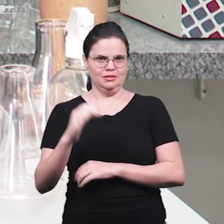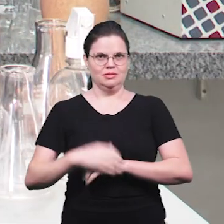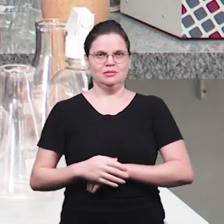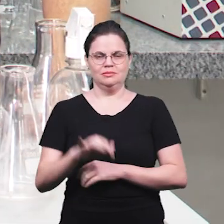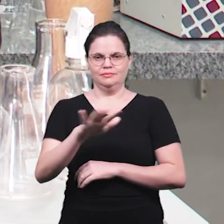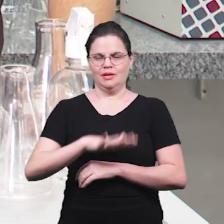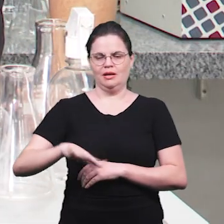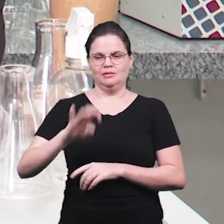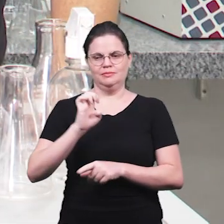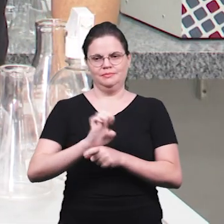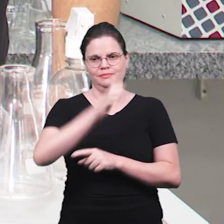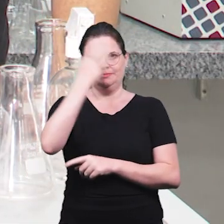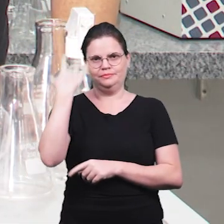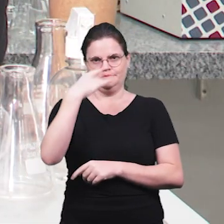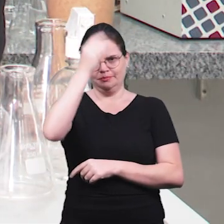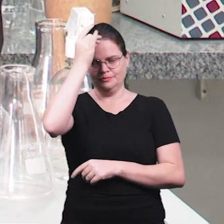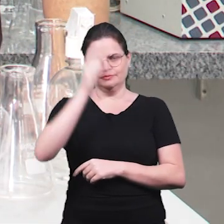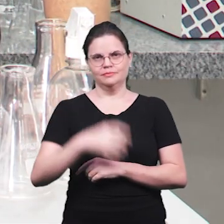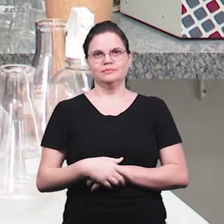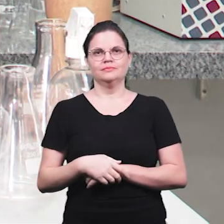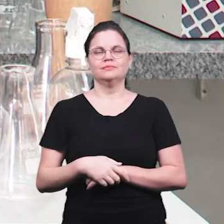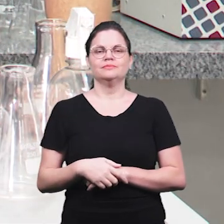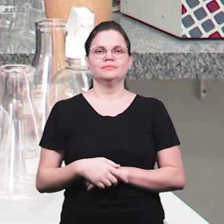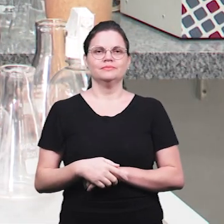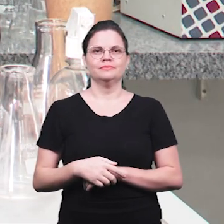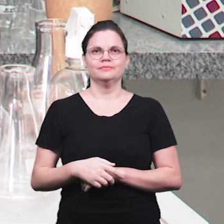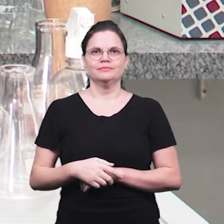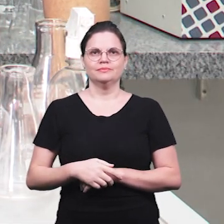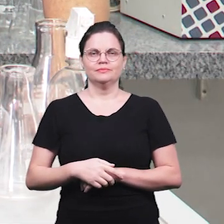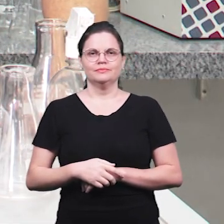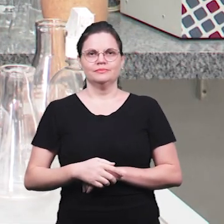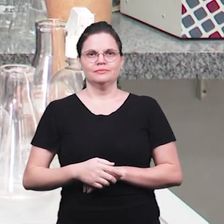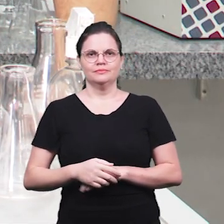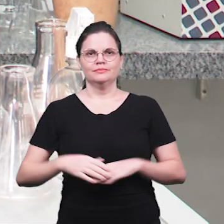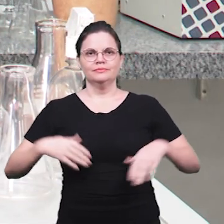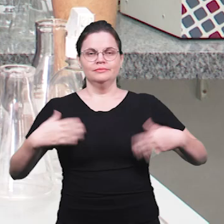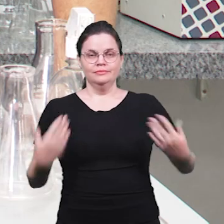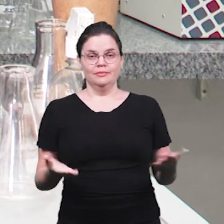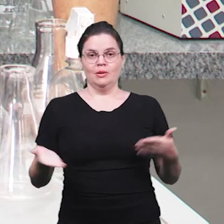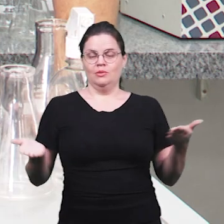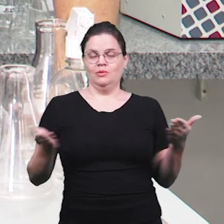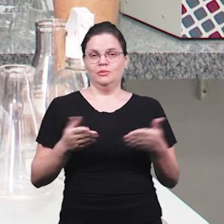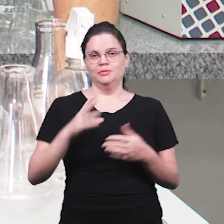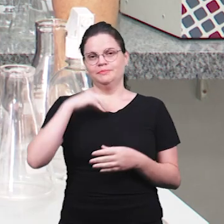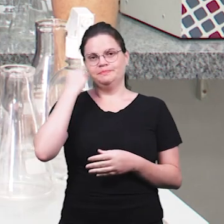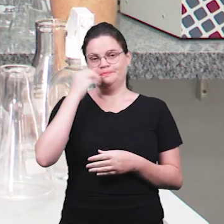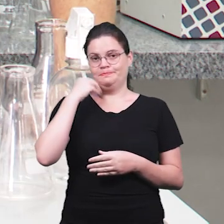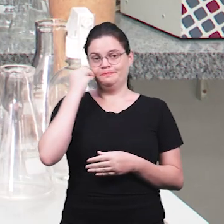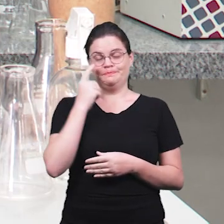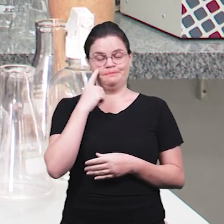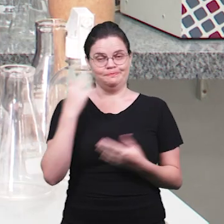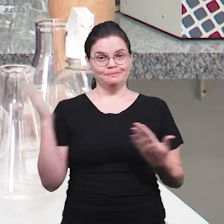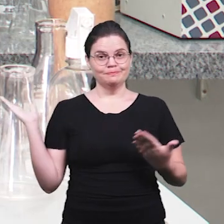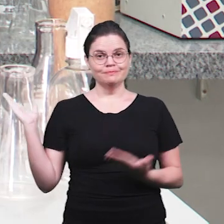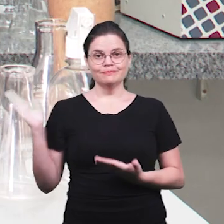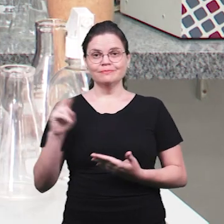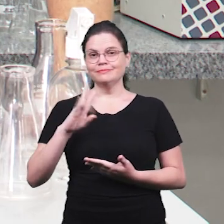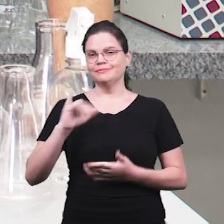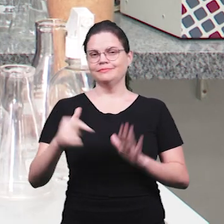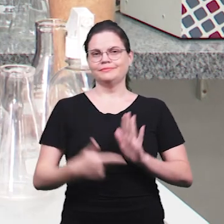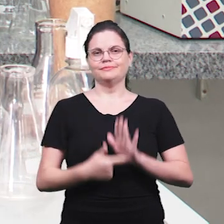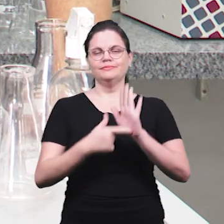que fica na região metropolitana de Vitória, aqui no estado do Espírito Santo. Isaac, hoje nós vamos fazer um experimento que nós vamos